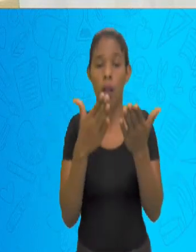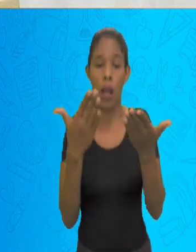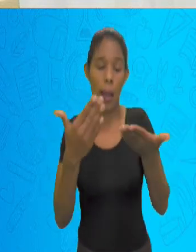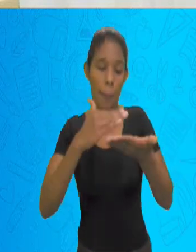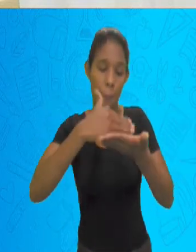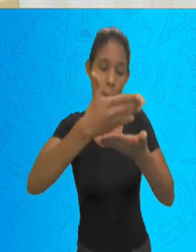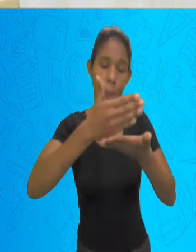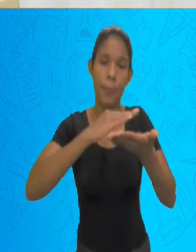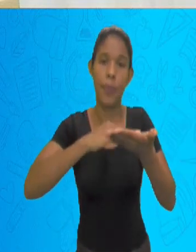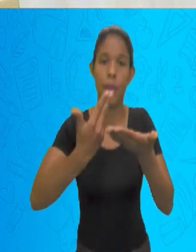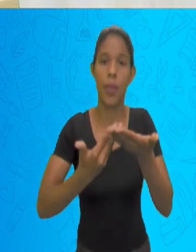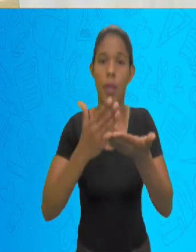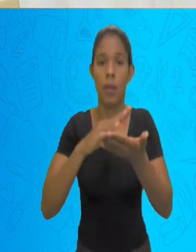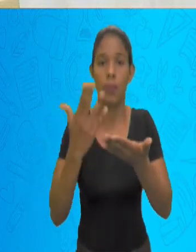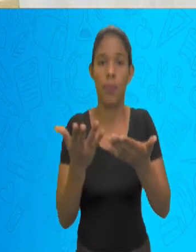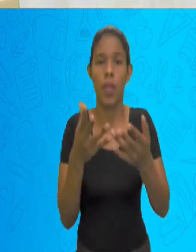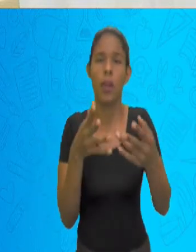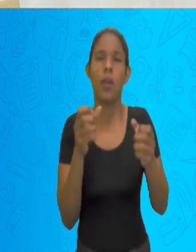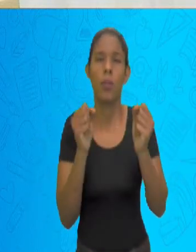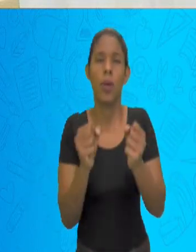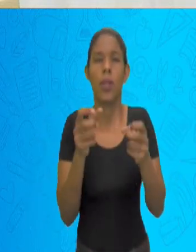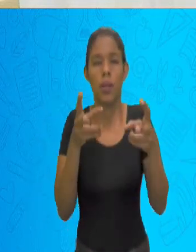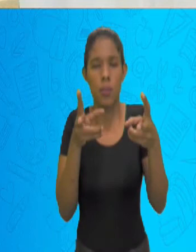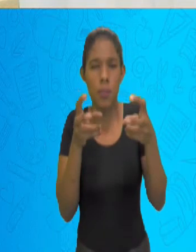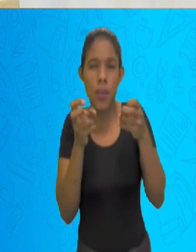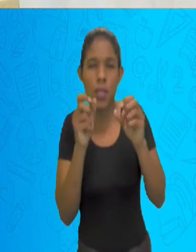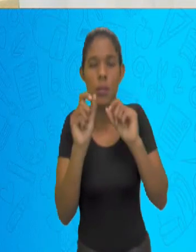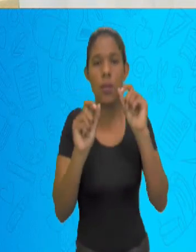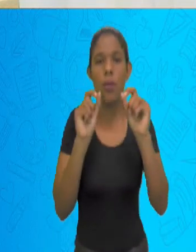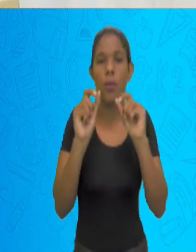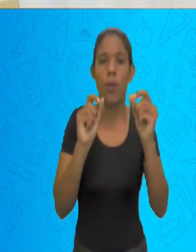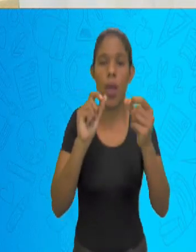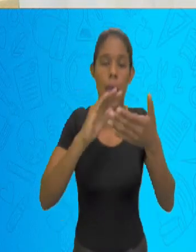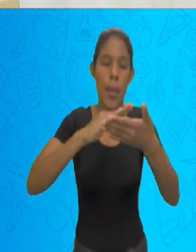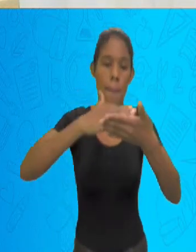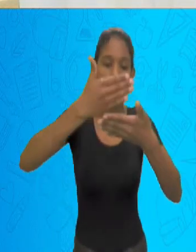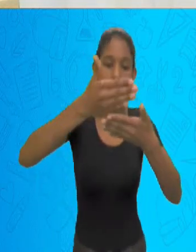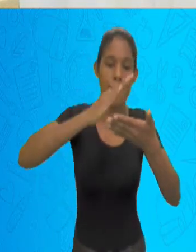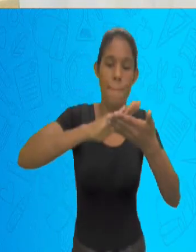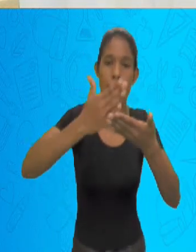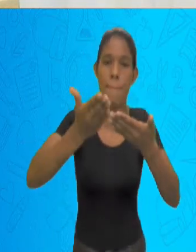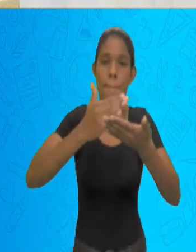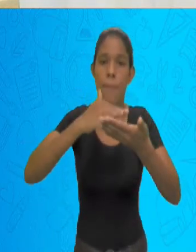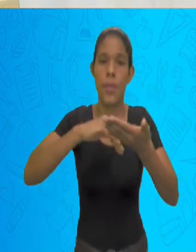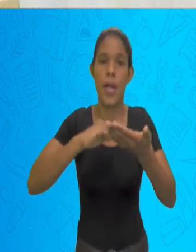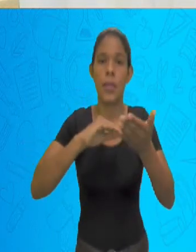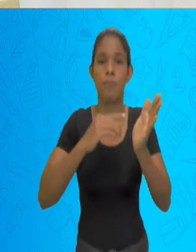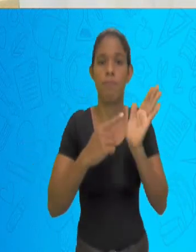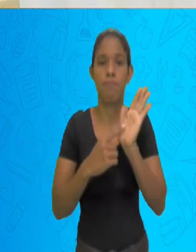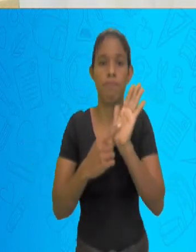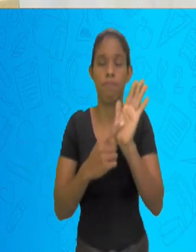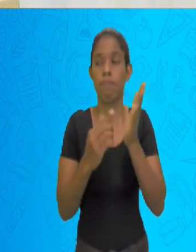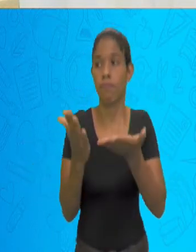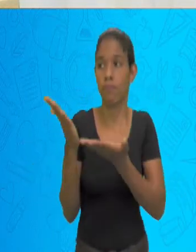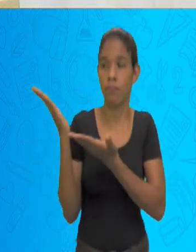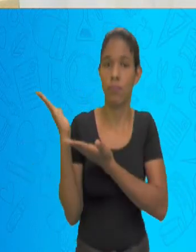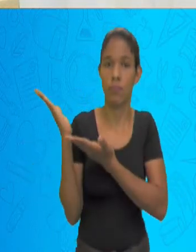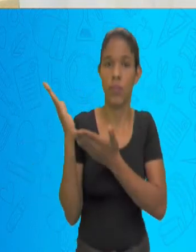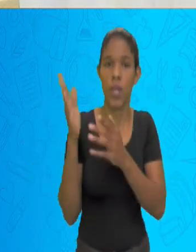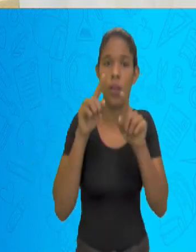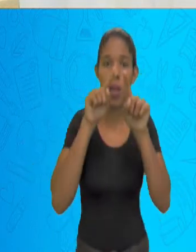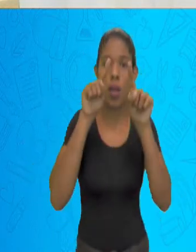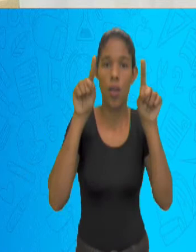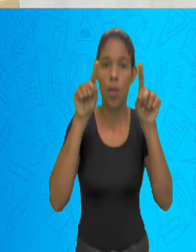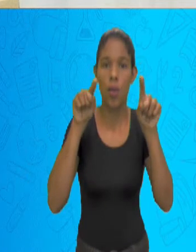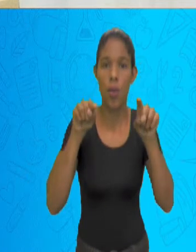esta caixa, nós podemos observar que as suas partes aqui, olha, a minha é quadrada